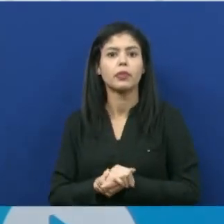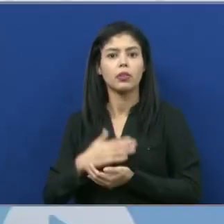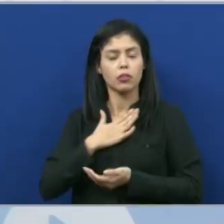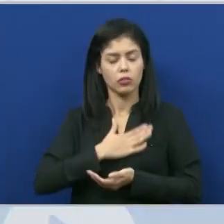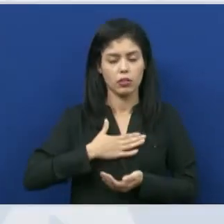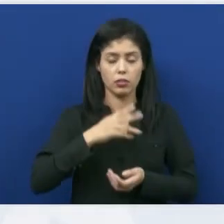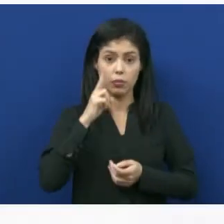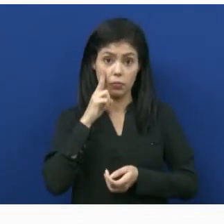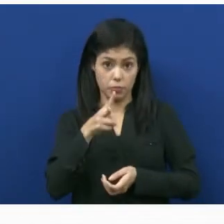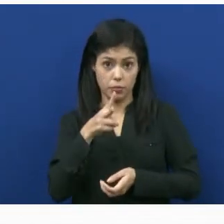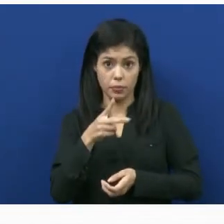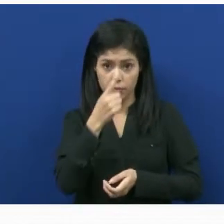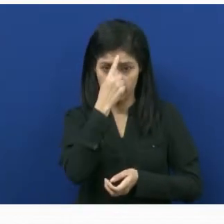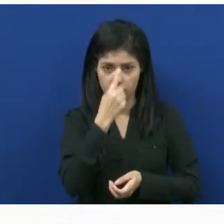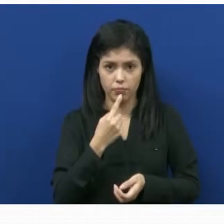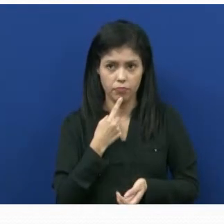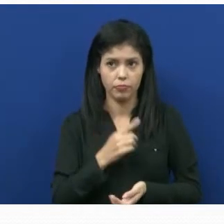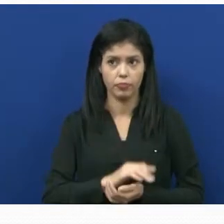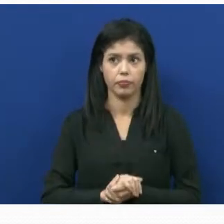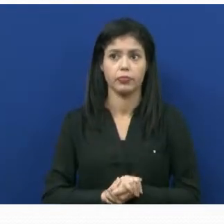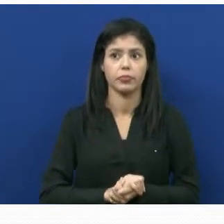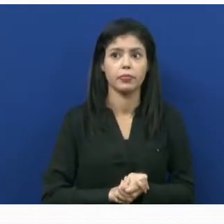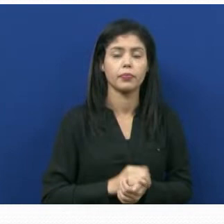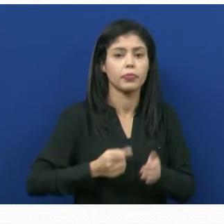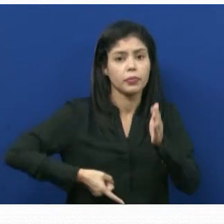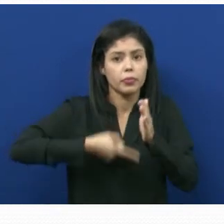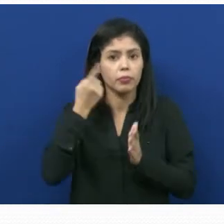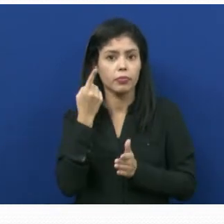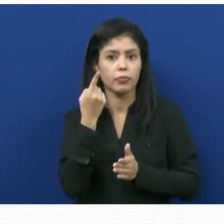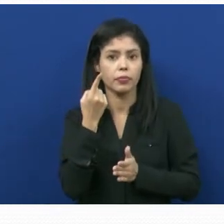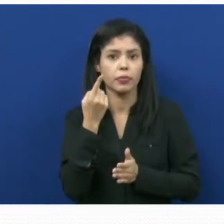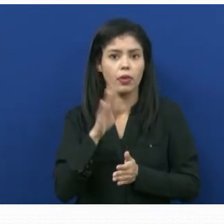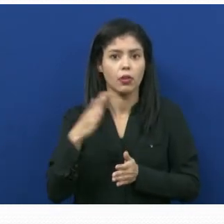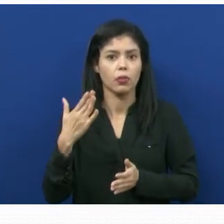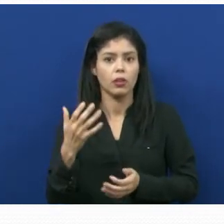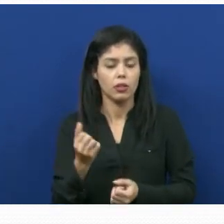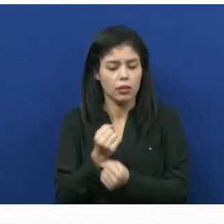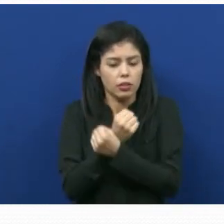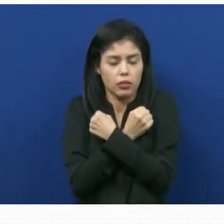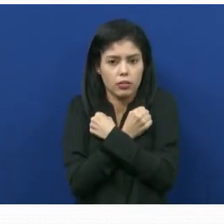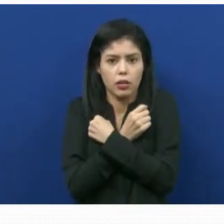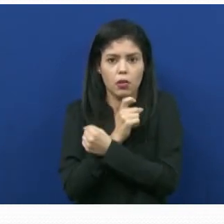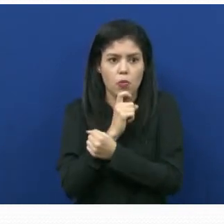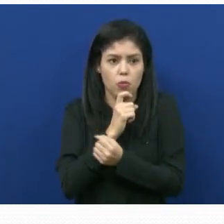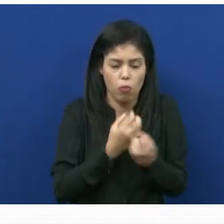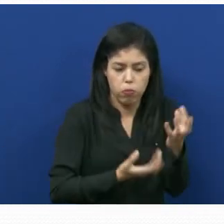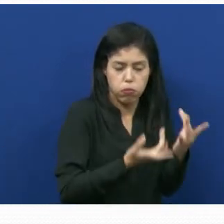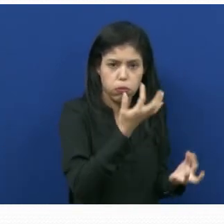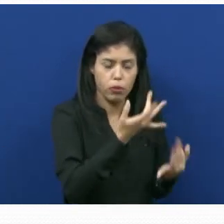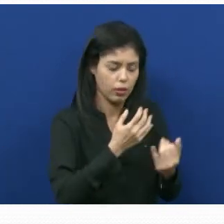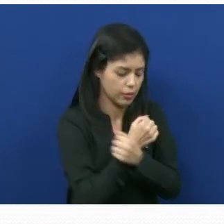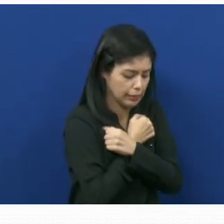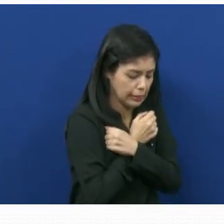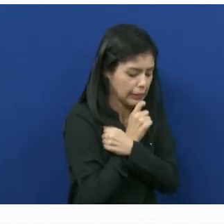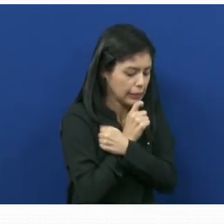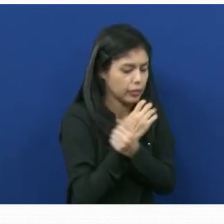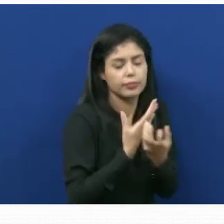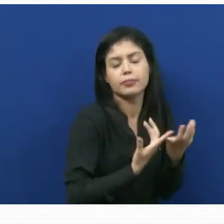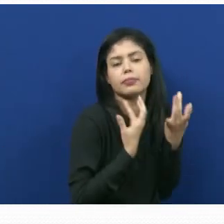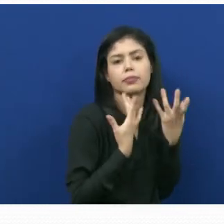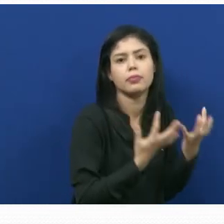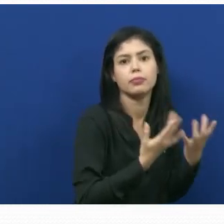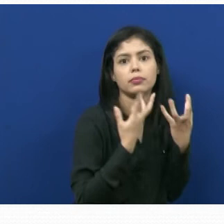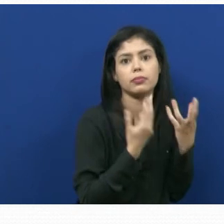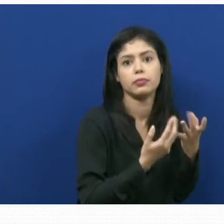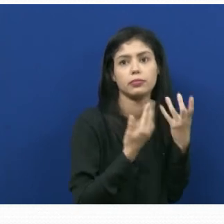vocês conferissem na imagem. O primeiro deles é quando nós somos aquecidos pela chama no fogo, né? O